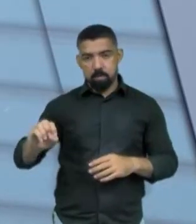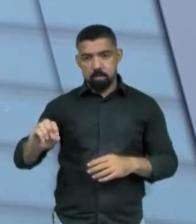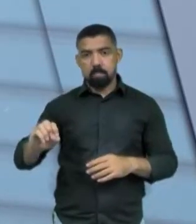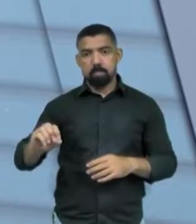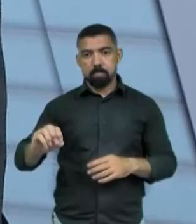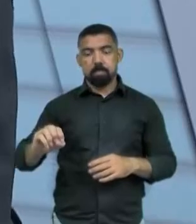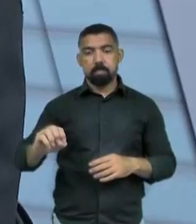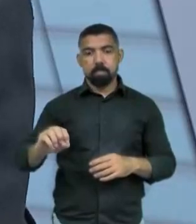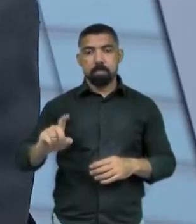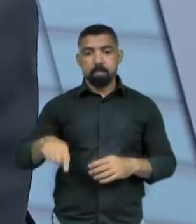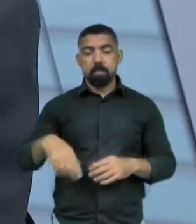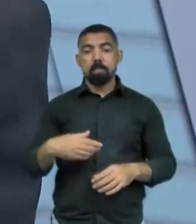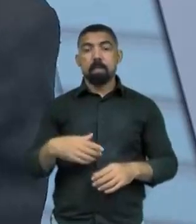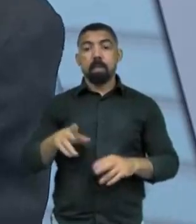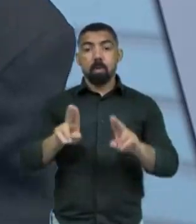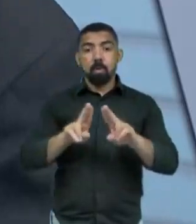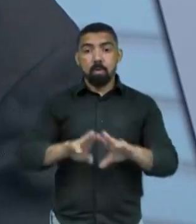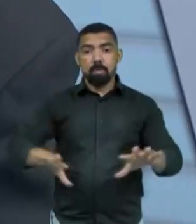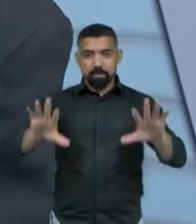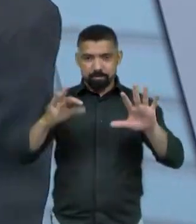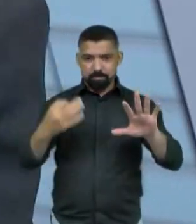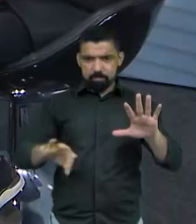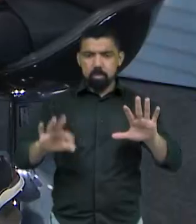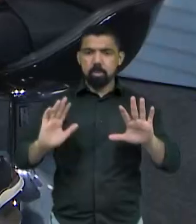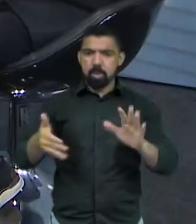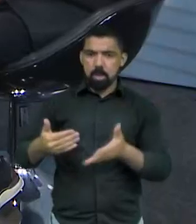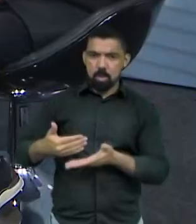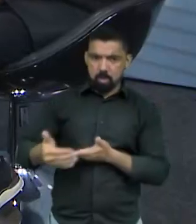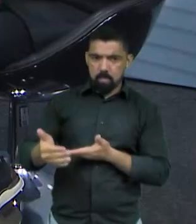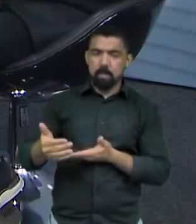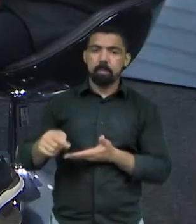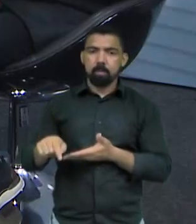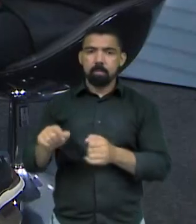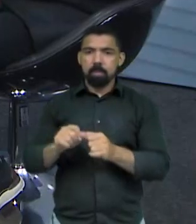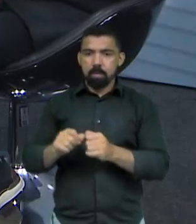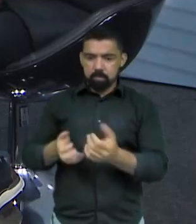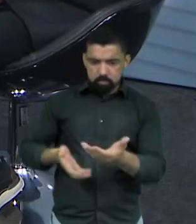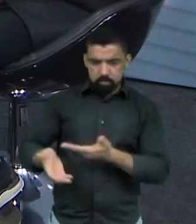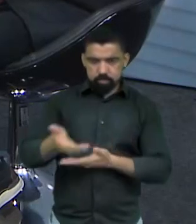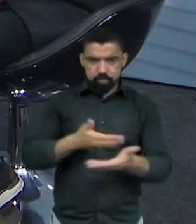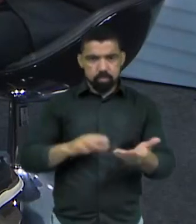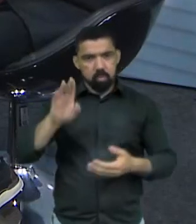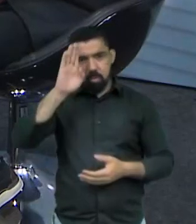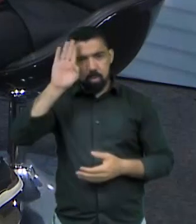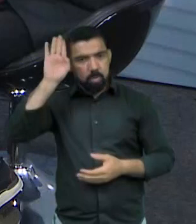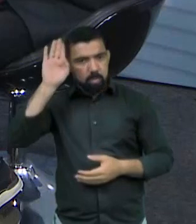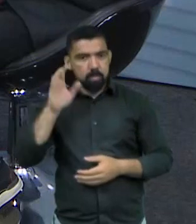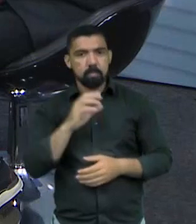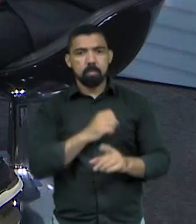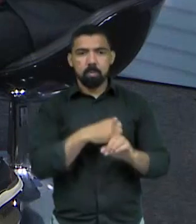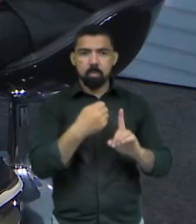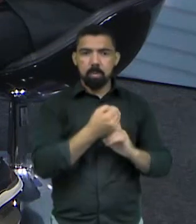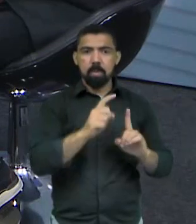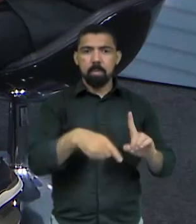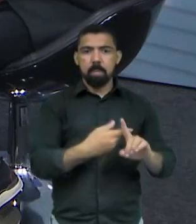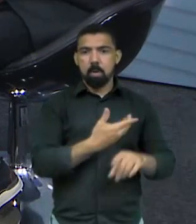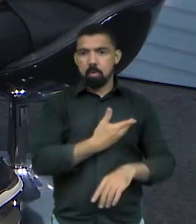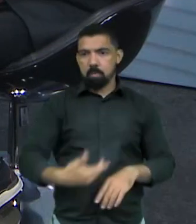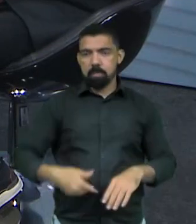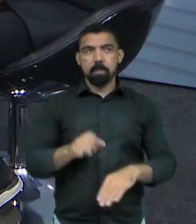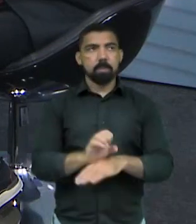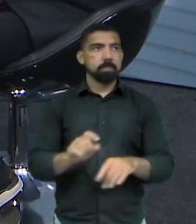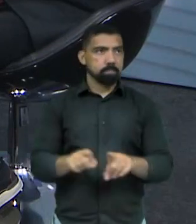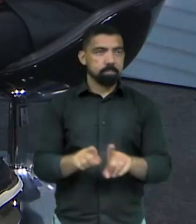à Universidade Federal do Ceará. Que está desde o início, essa ponte, isso. Academia, sociedade, isso. Governo do Estado, quando